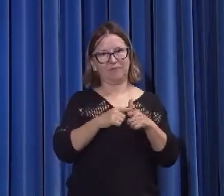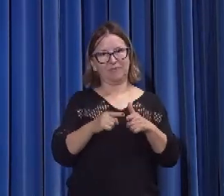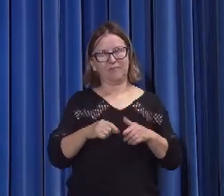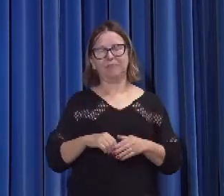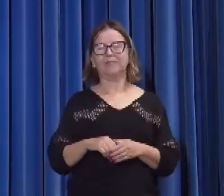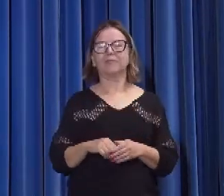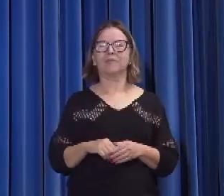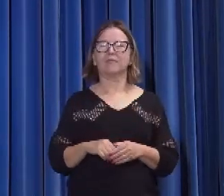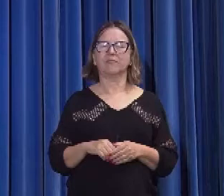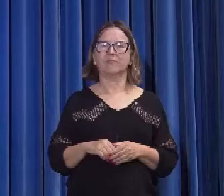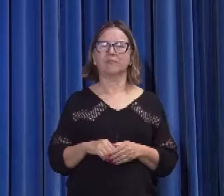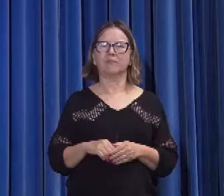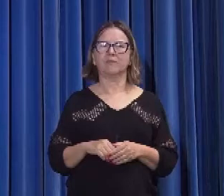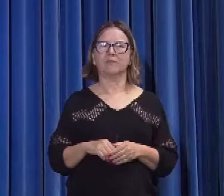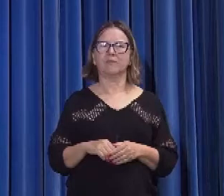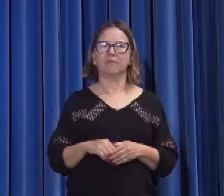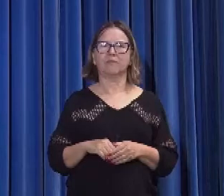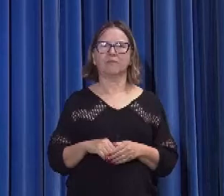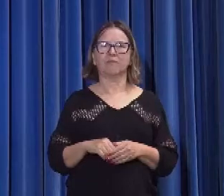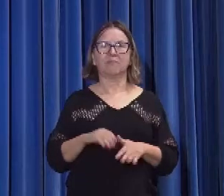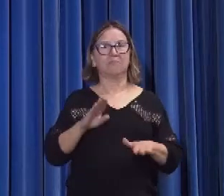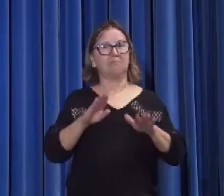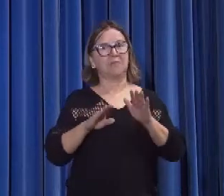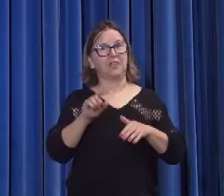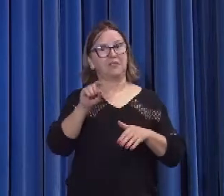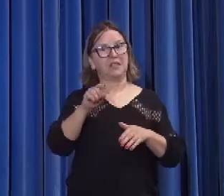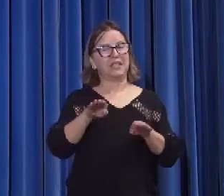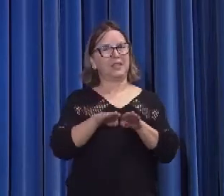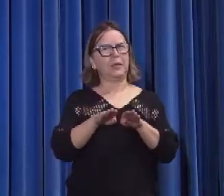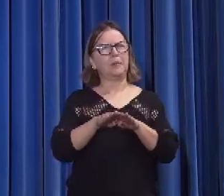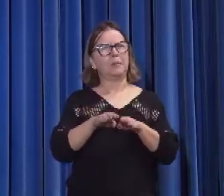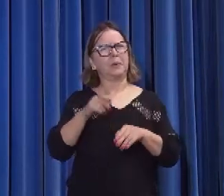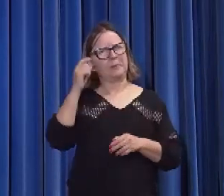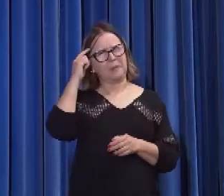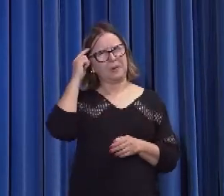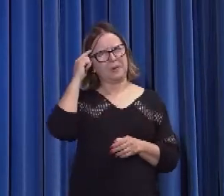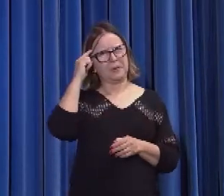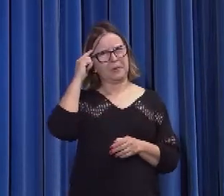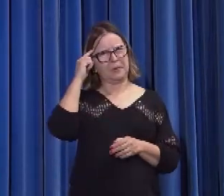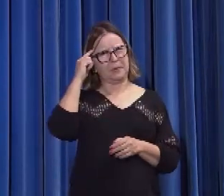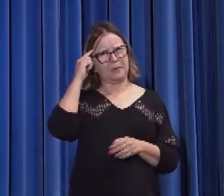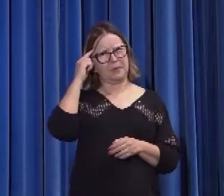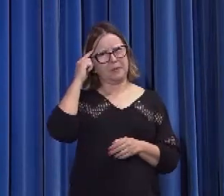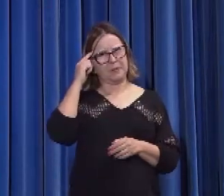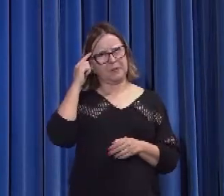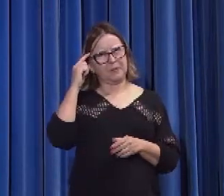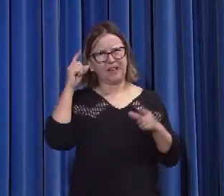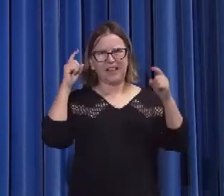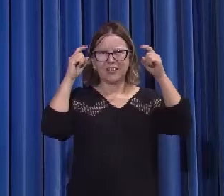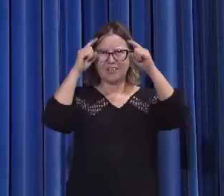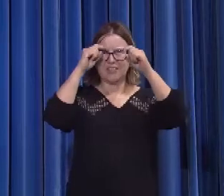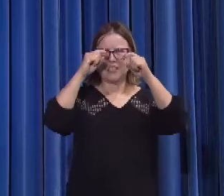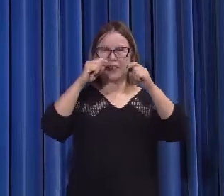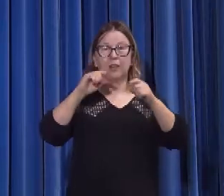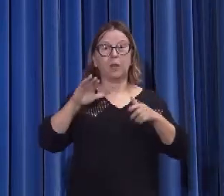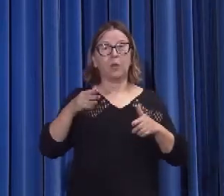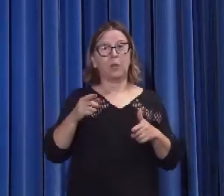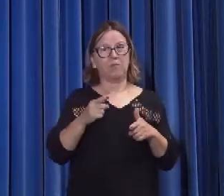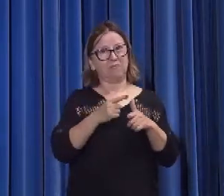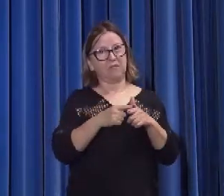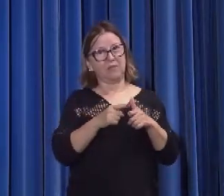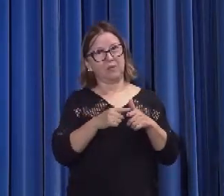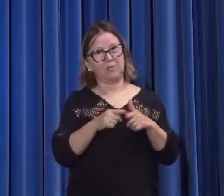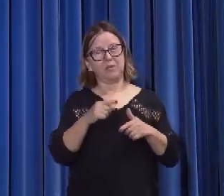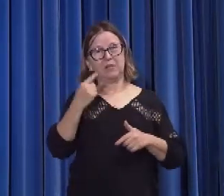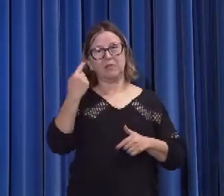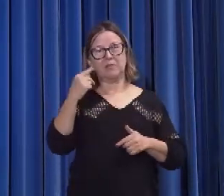Talvez até já tenha passado pela tua cabeça que a dificuldade e a provação que você está passando seja um